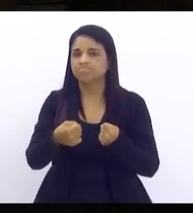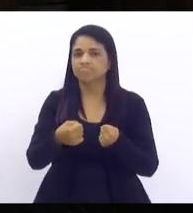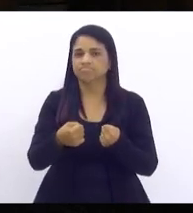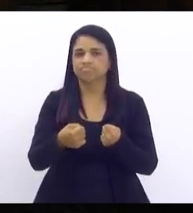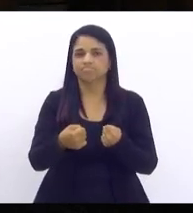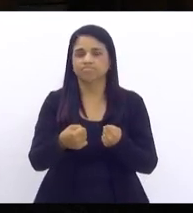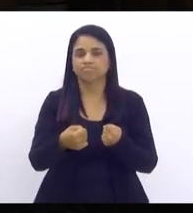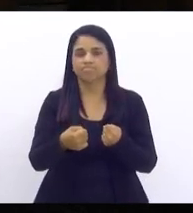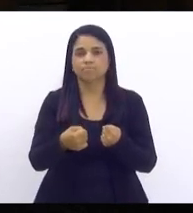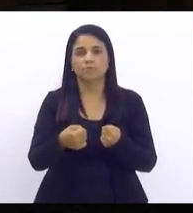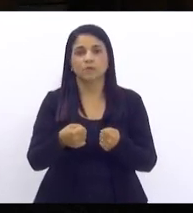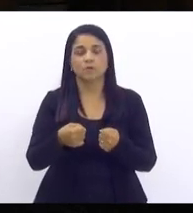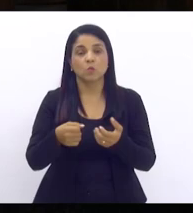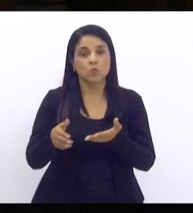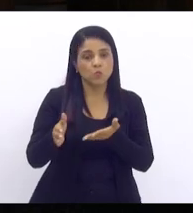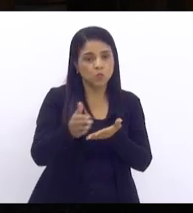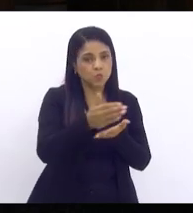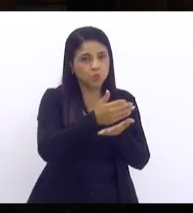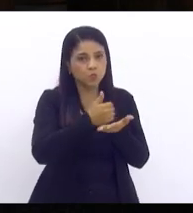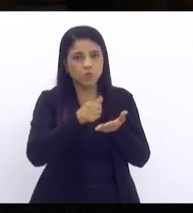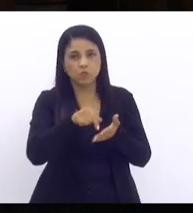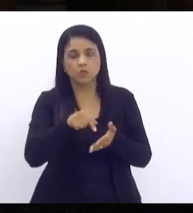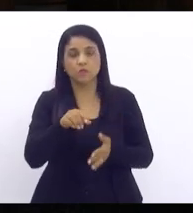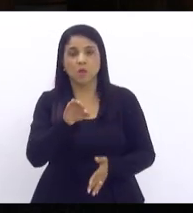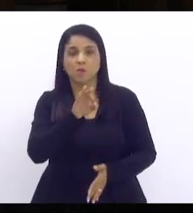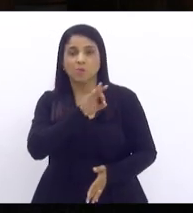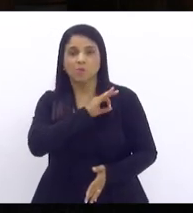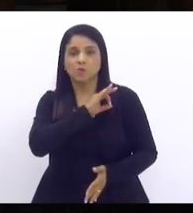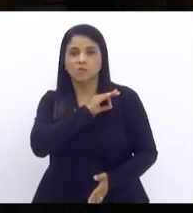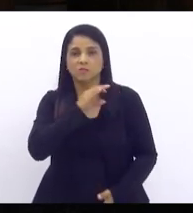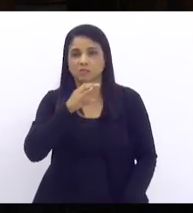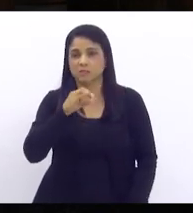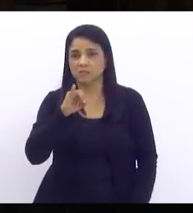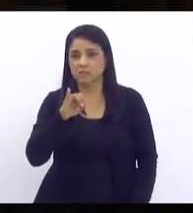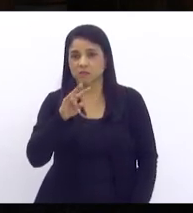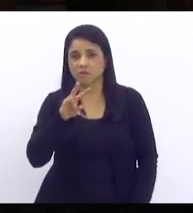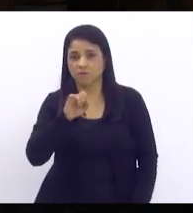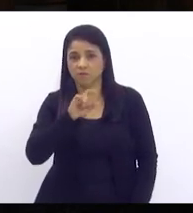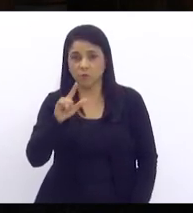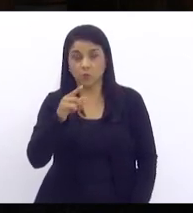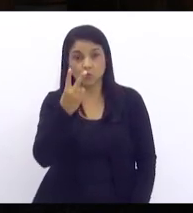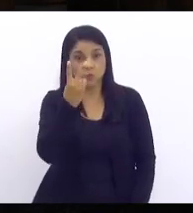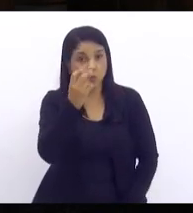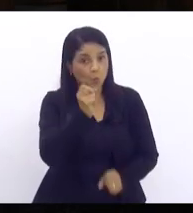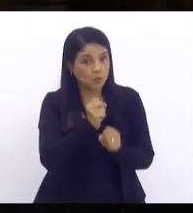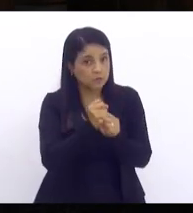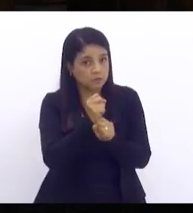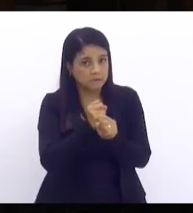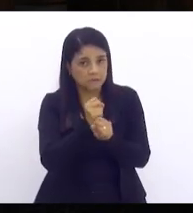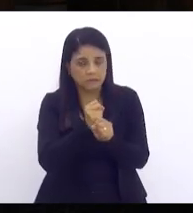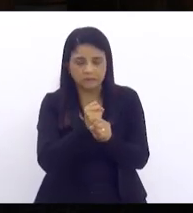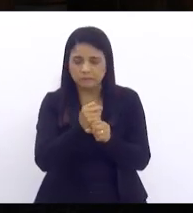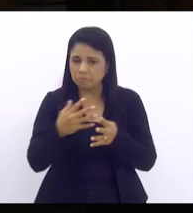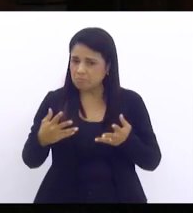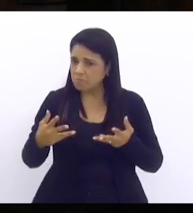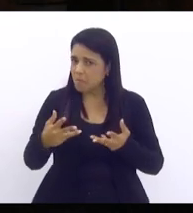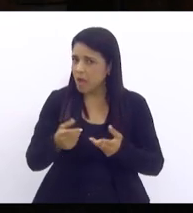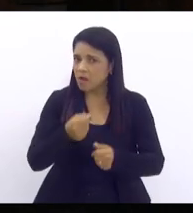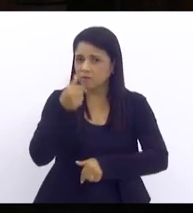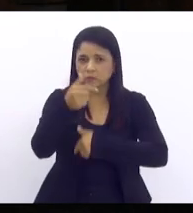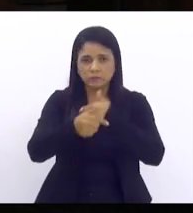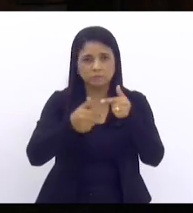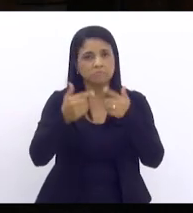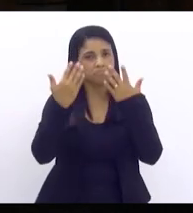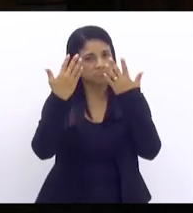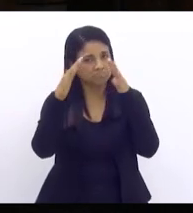Um levantamento feito pela Polícia Civil durante 2 anos, um excelente trabalho feito pela Polícia Civil, que eu quero aqui parabenizar a